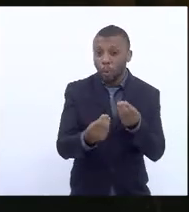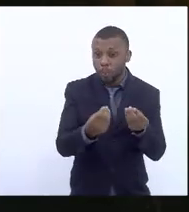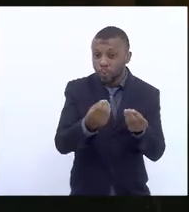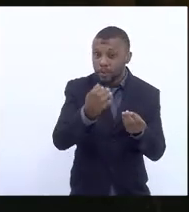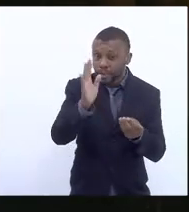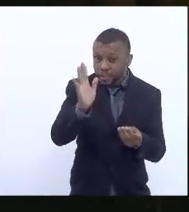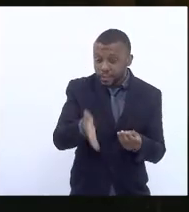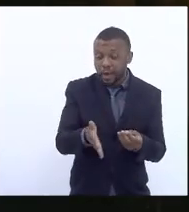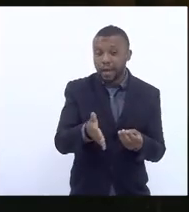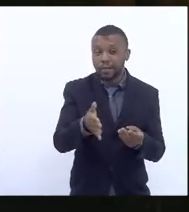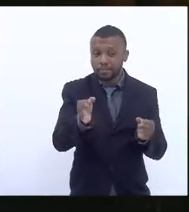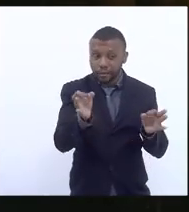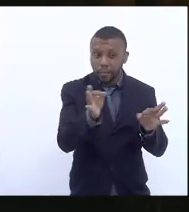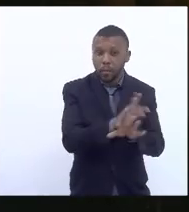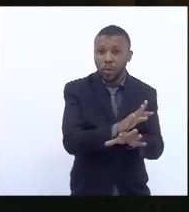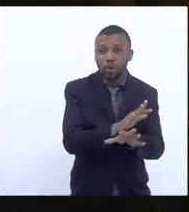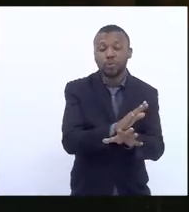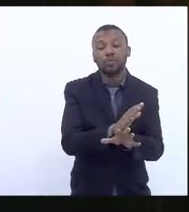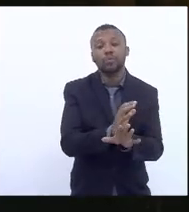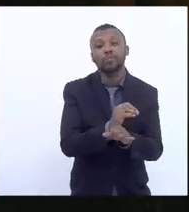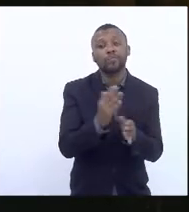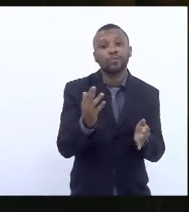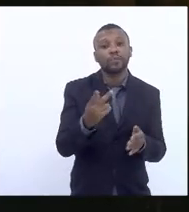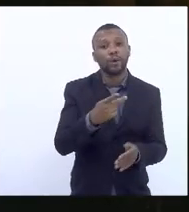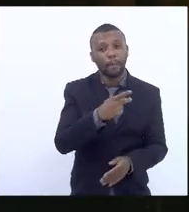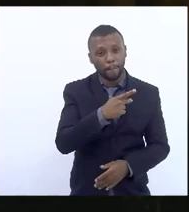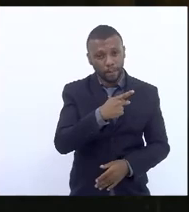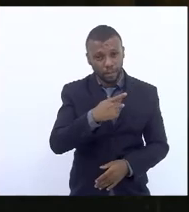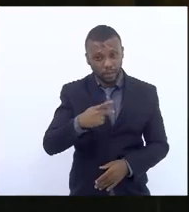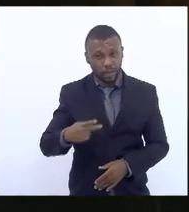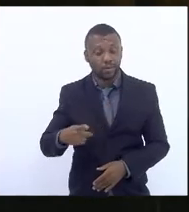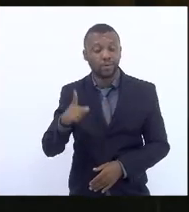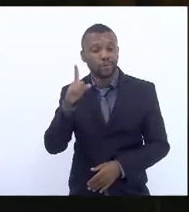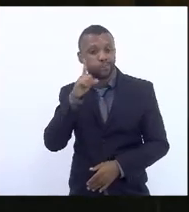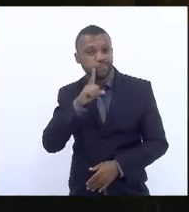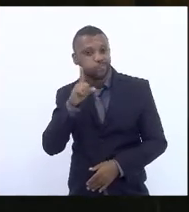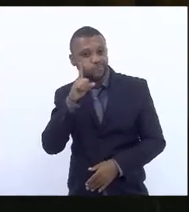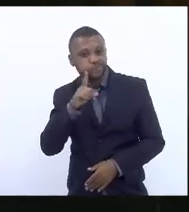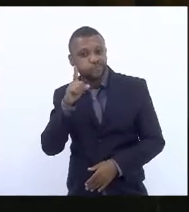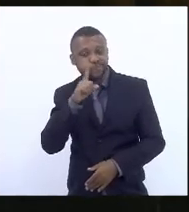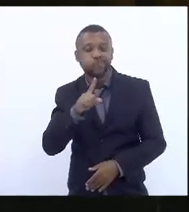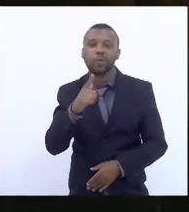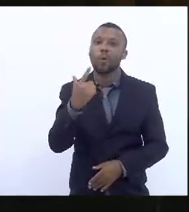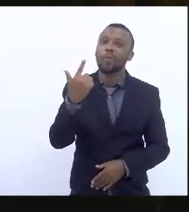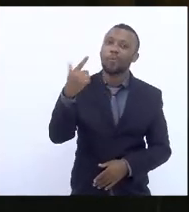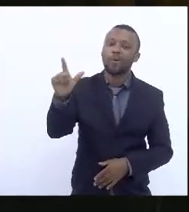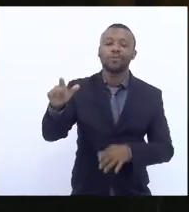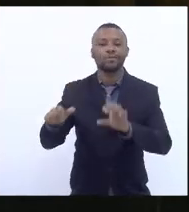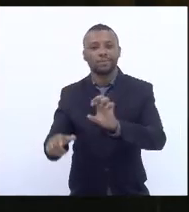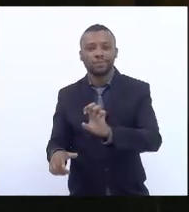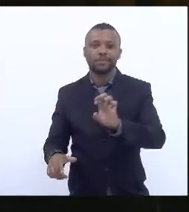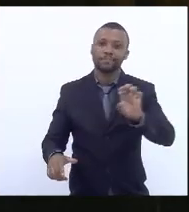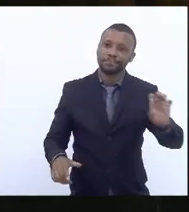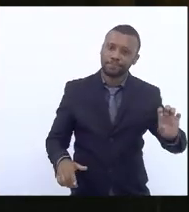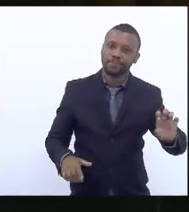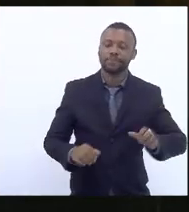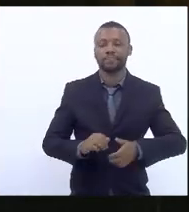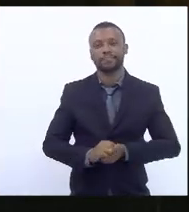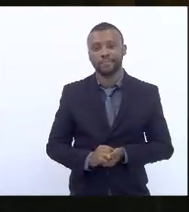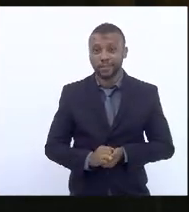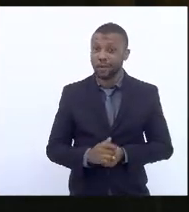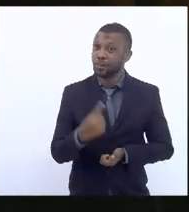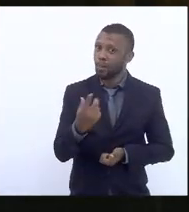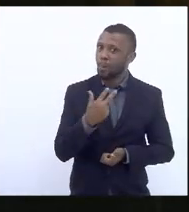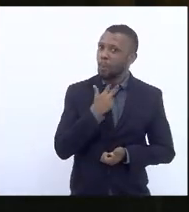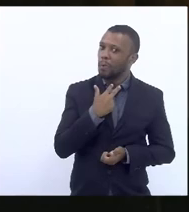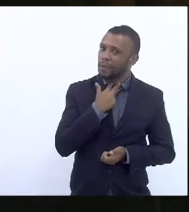não bastasse, o presidente dos Estados Unidos, que é um outro esquerdista, não podemos